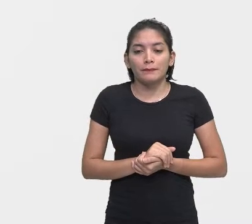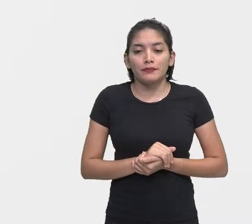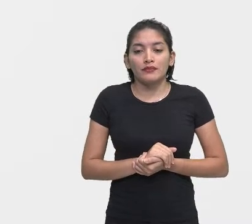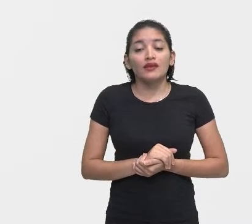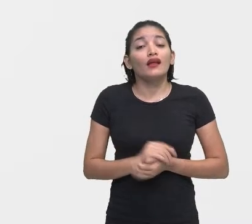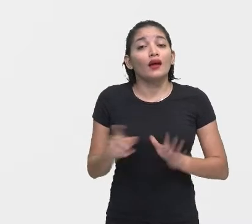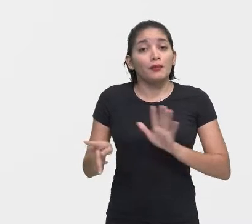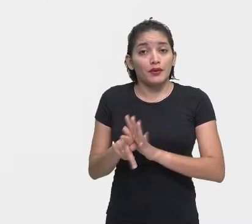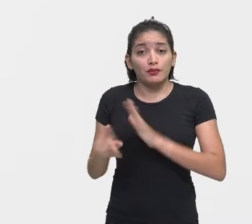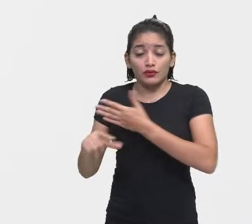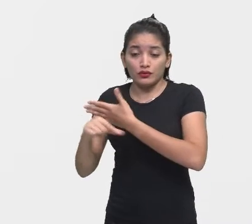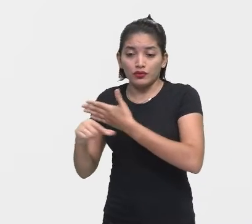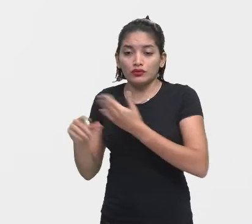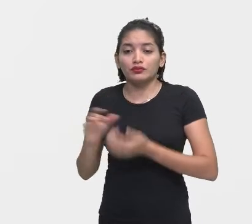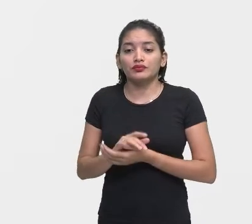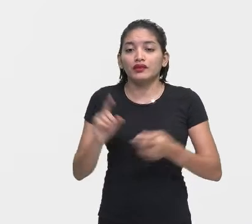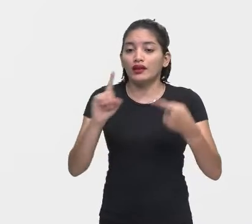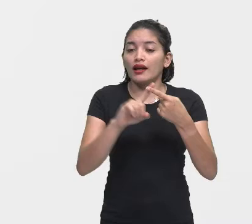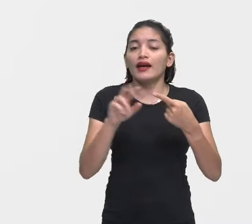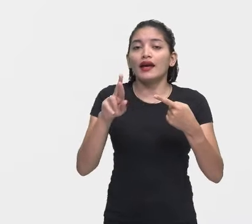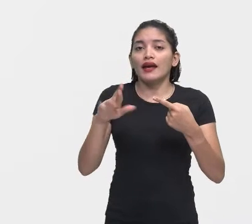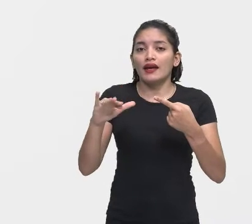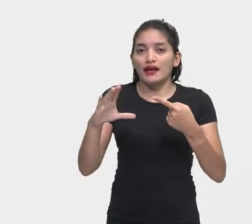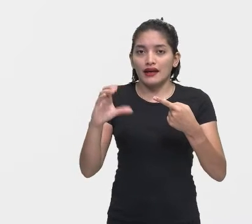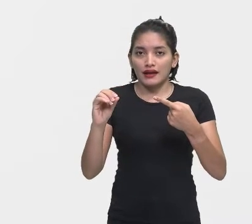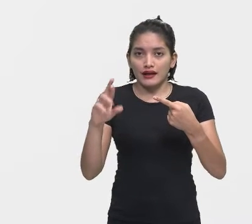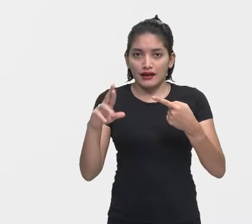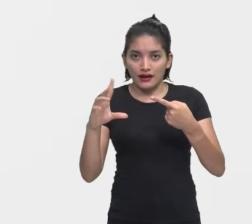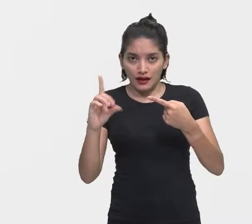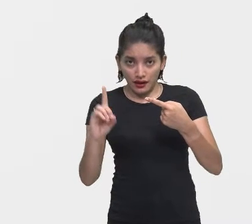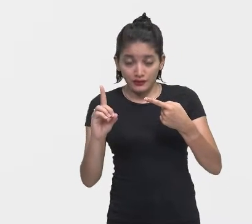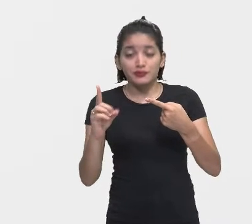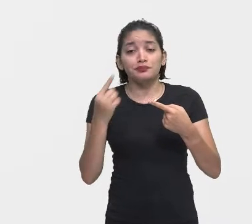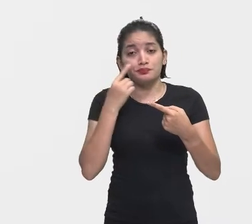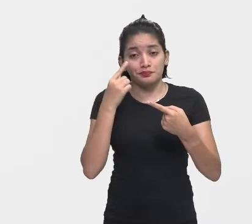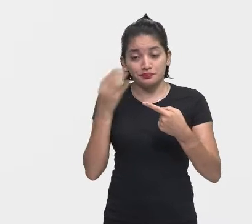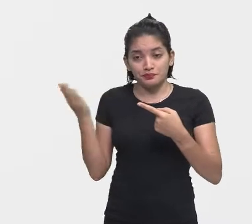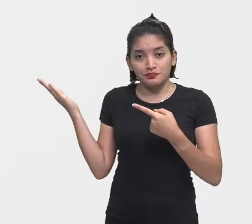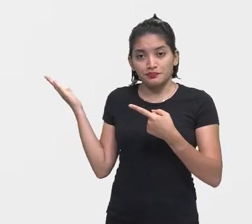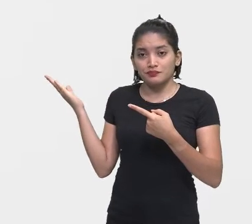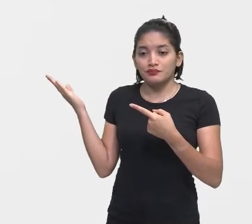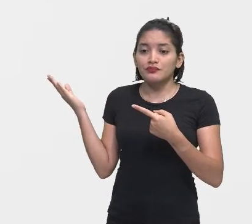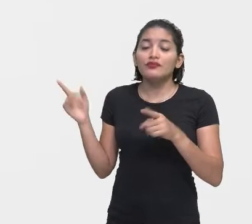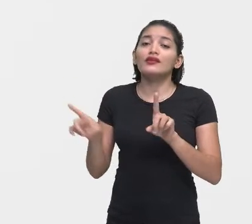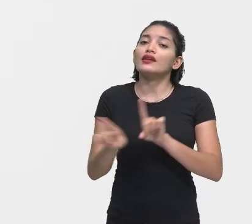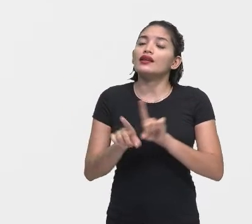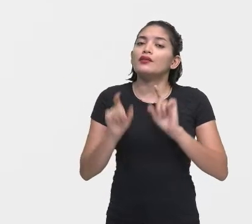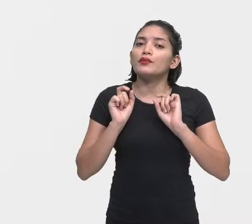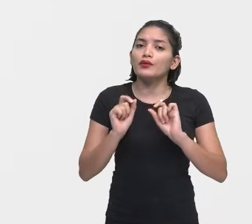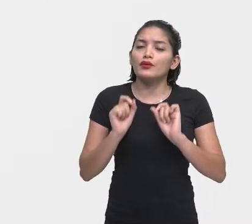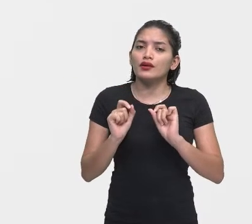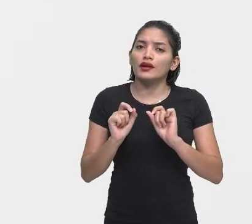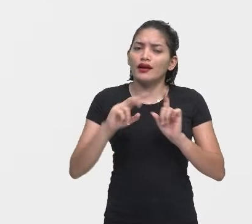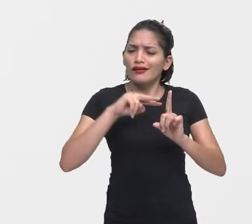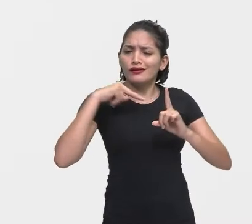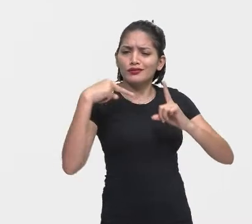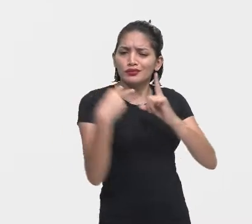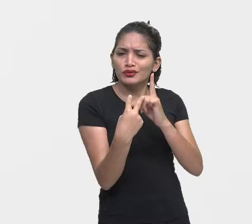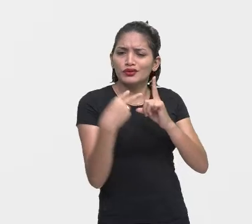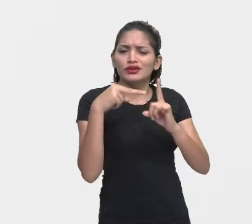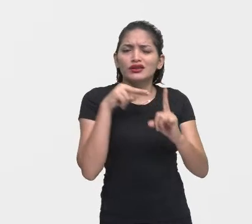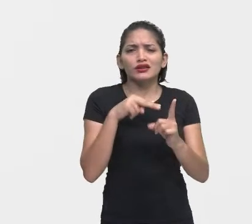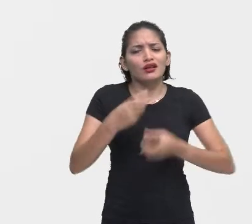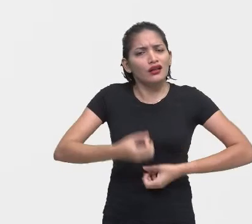heterônimos de Fernando Pessoa. Nós temos o Ricardo Reis, né? Cuja a perspectiva,